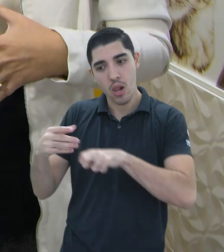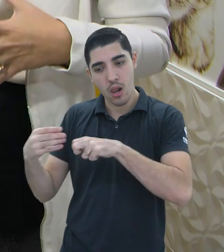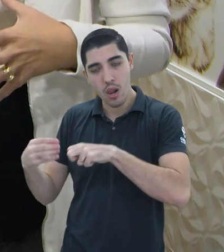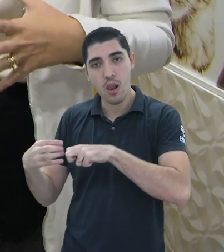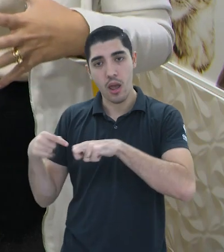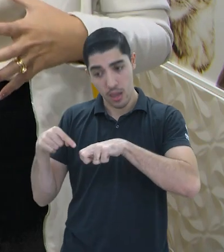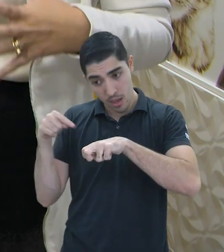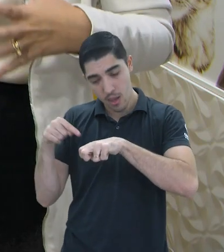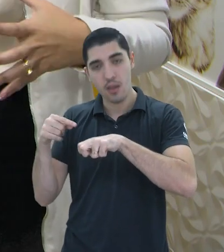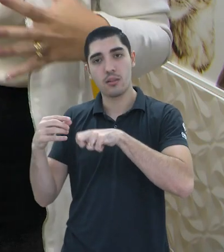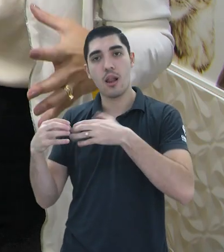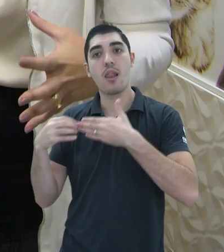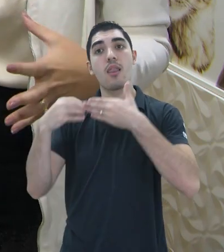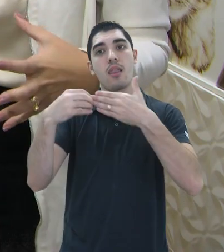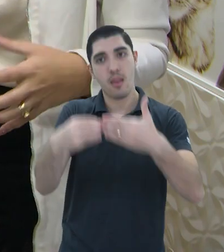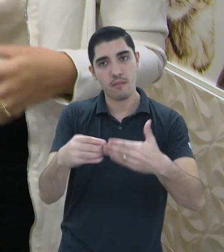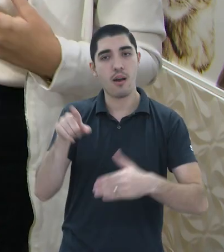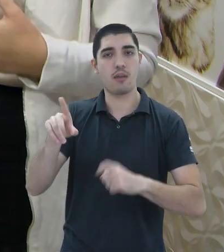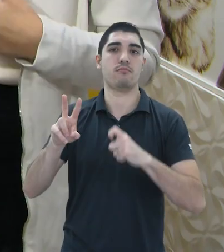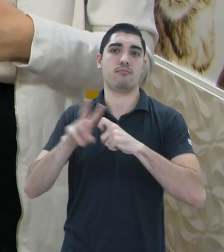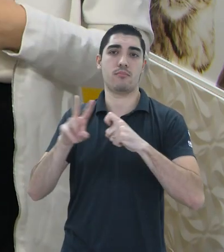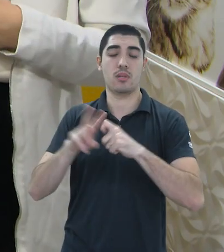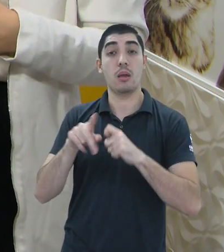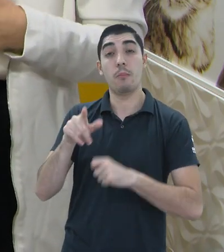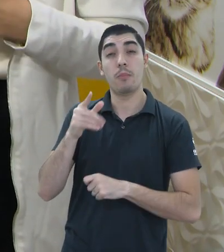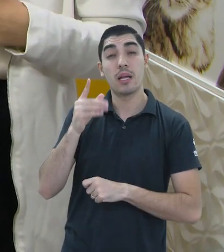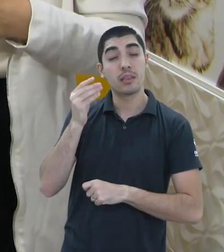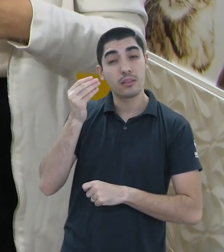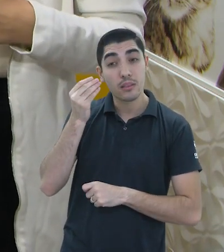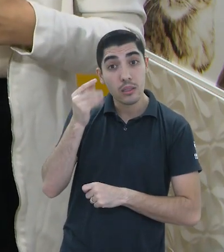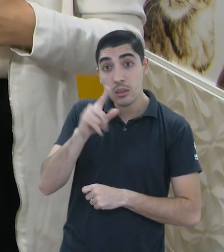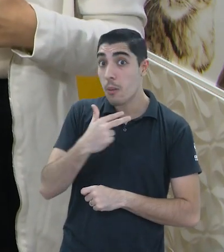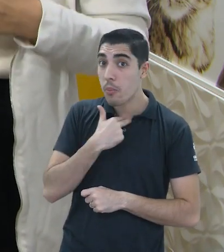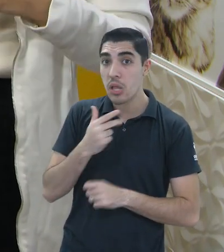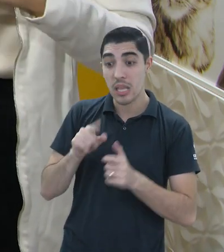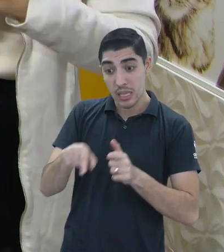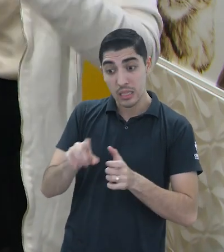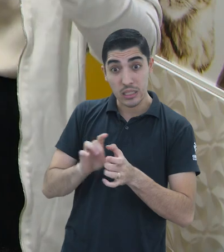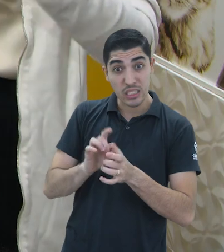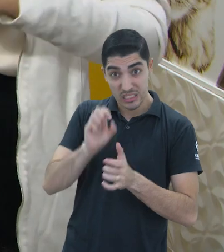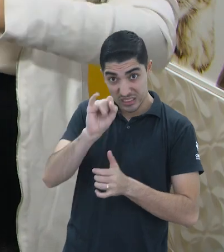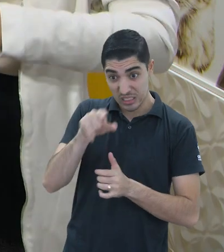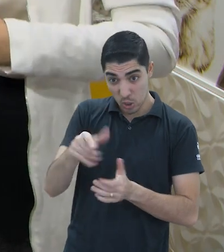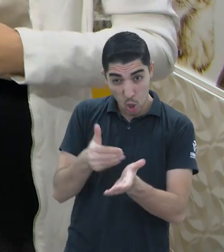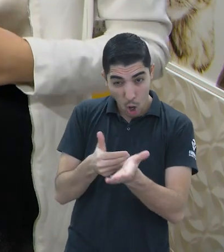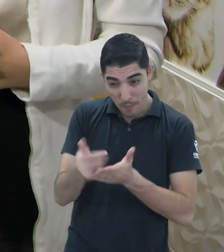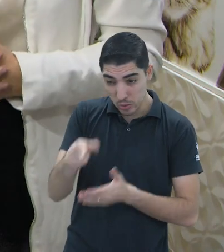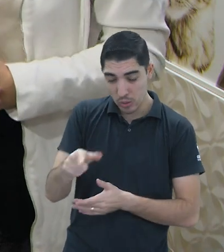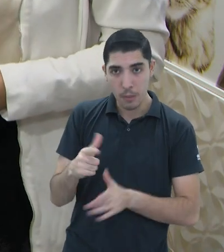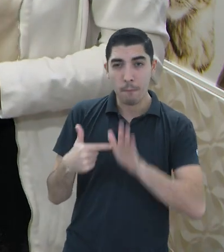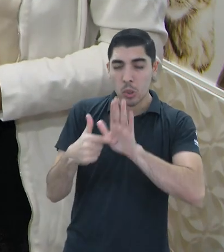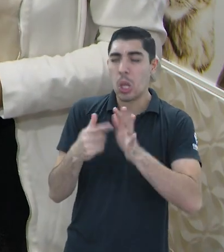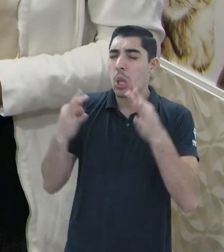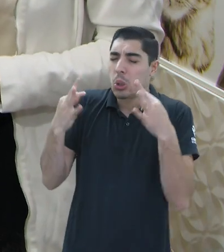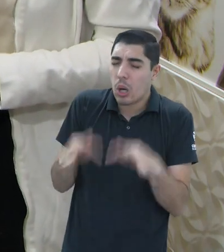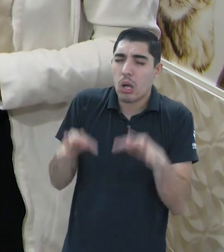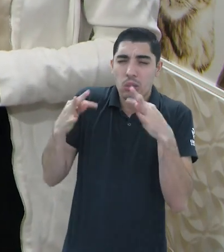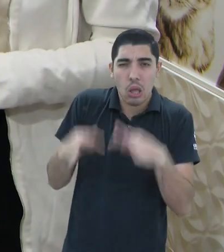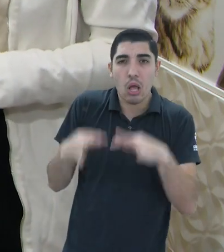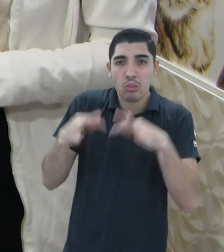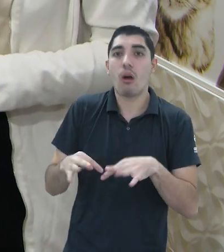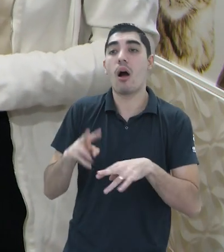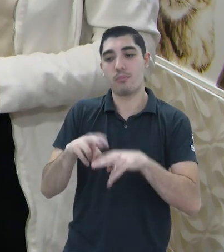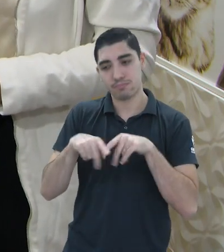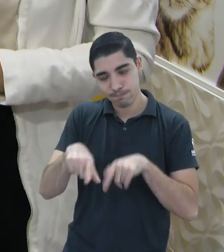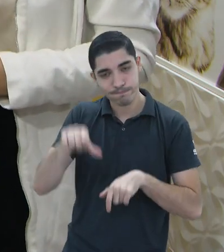paciente demonstrar extrema dor para nós, porque se ele está demonstrando extrema dor, então aqui para ele já ultrapassou esse limiar de